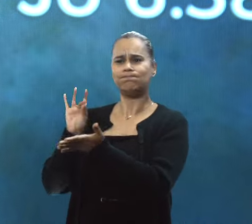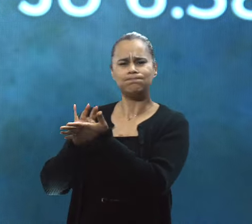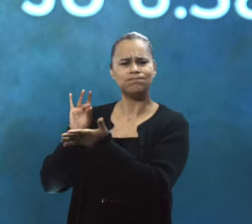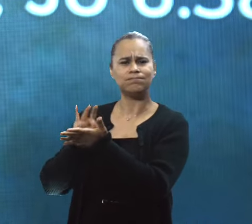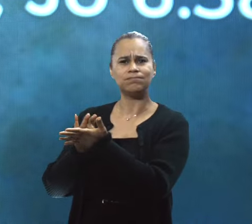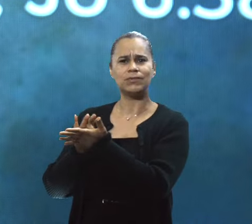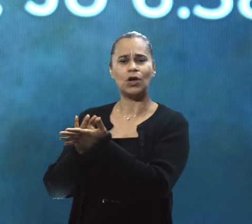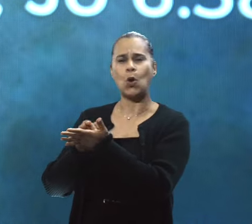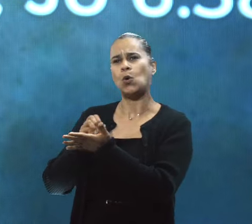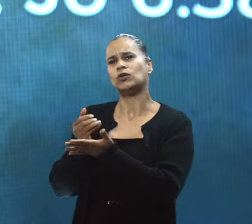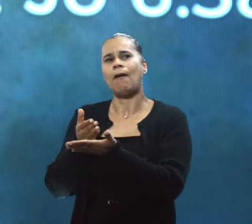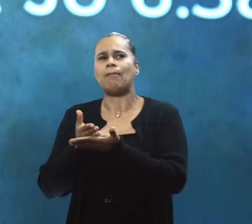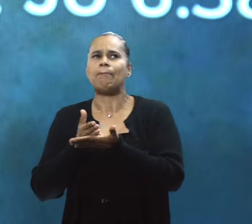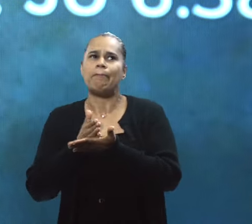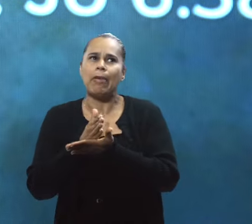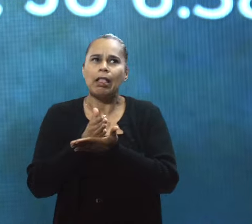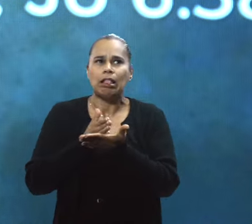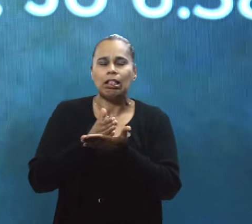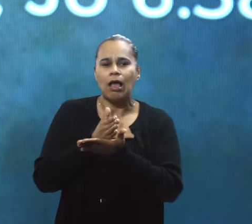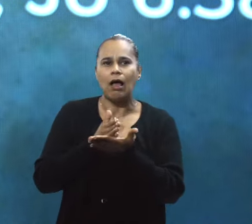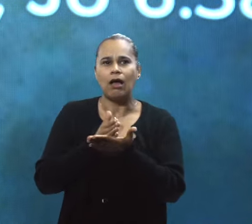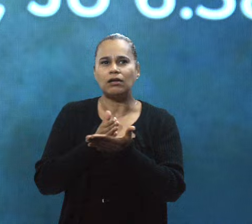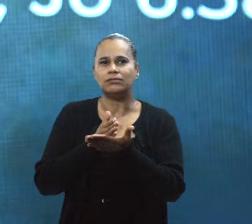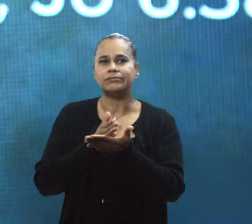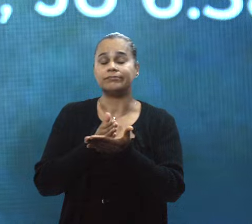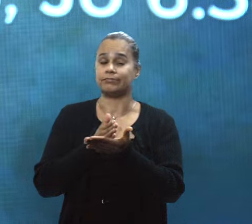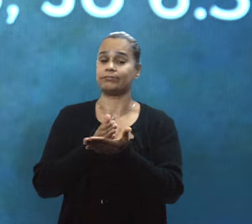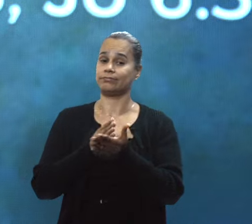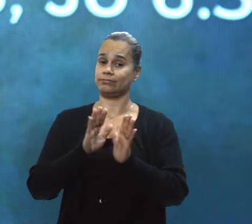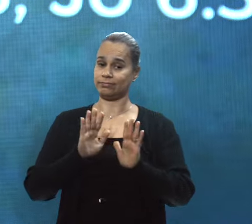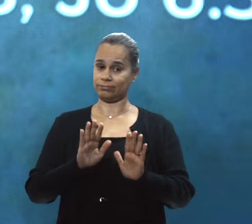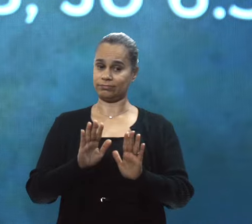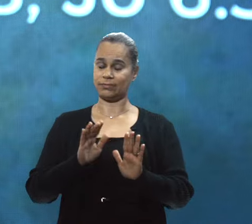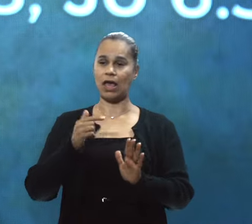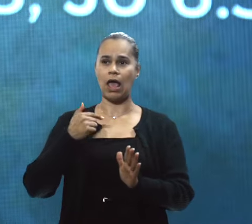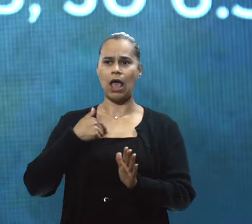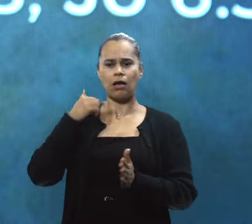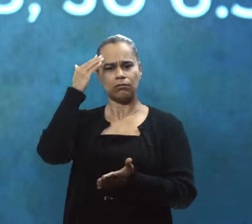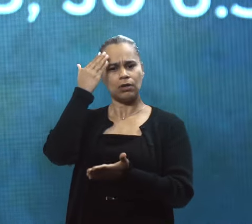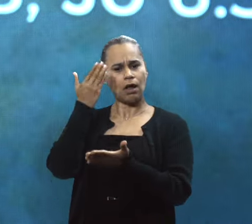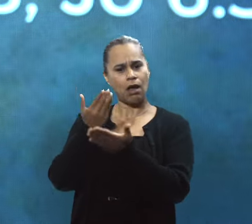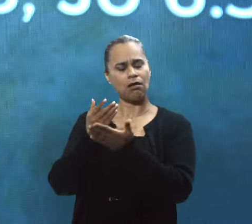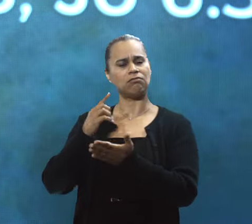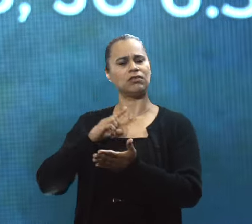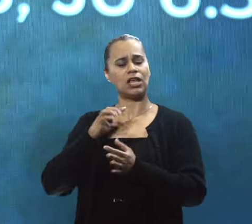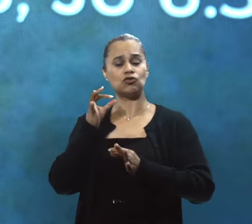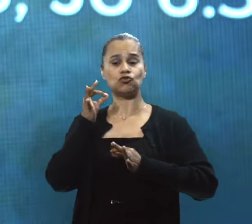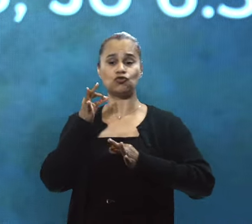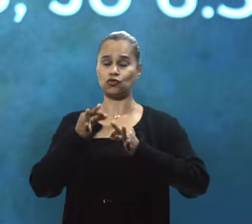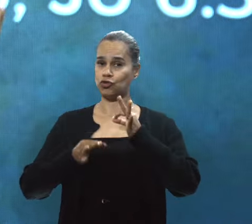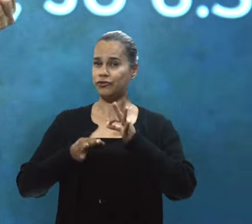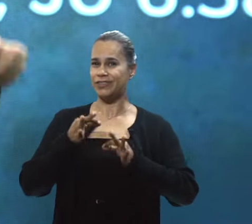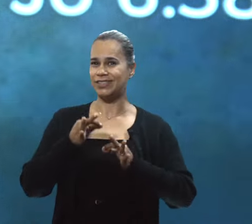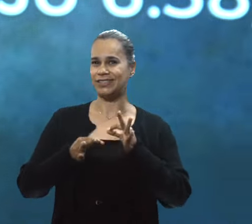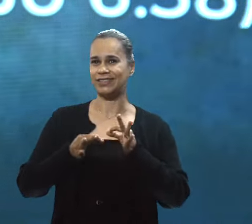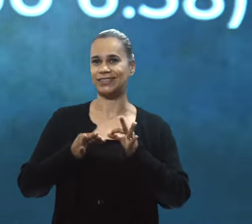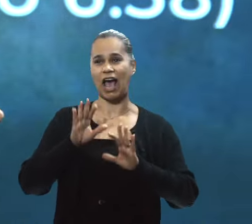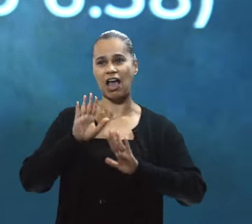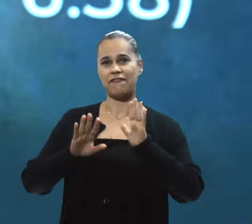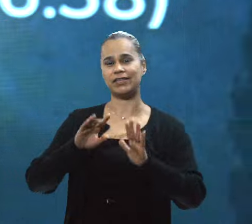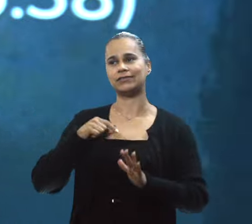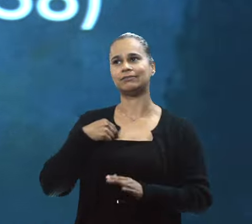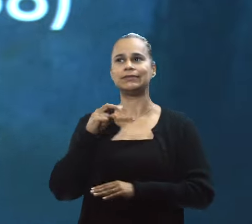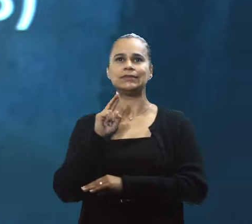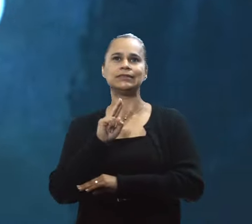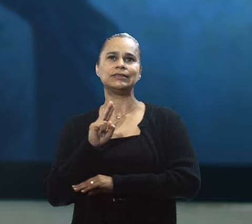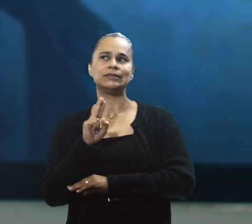forma parcial? Eu creio que existem justificativas que nós usamos, que